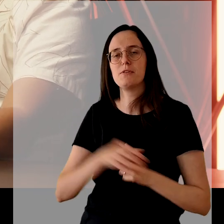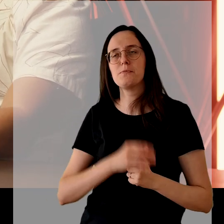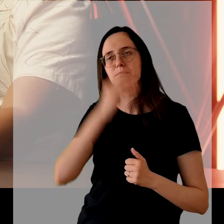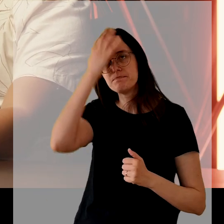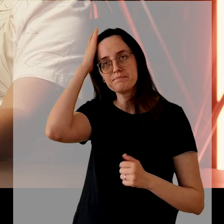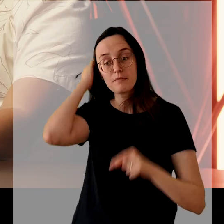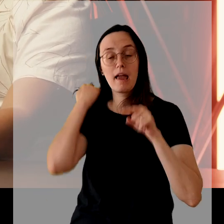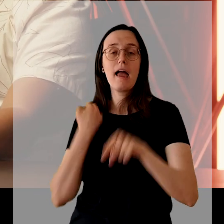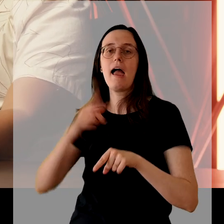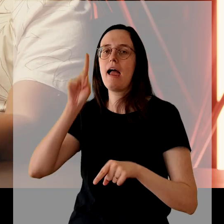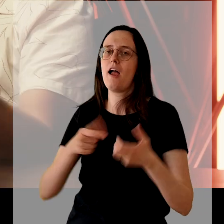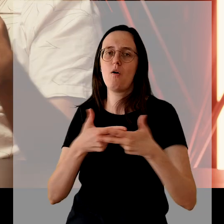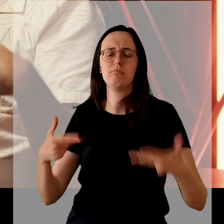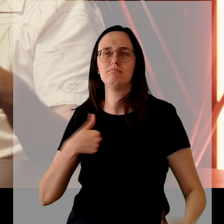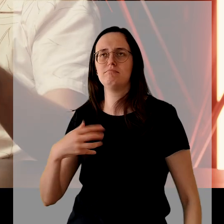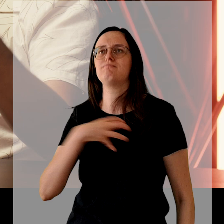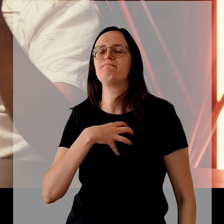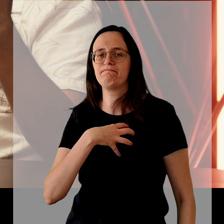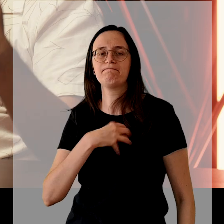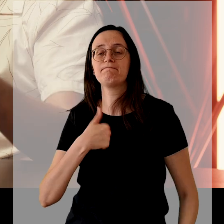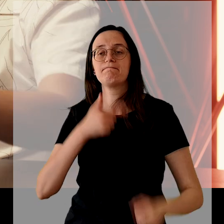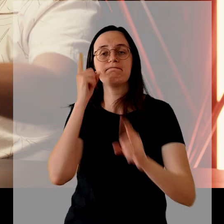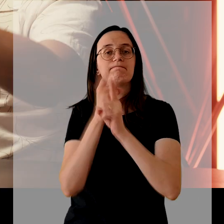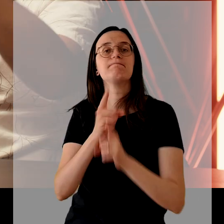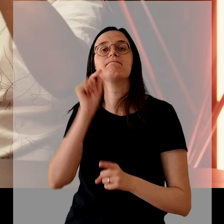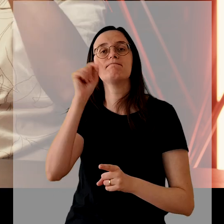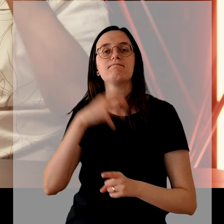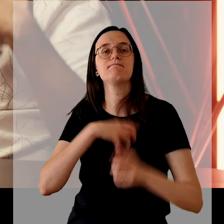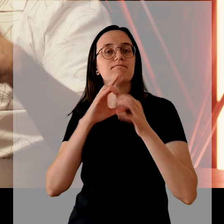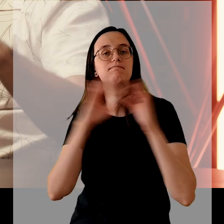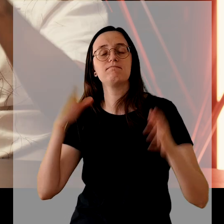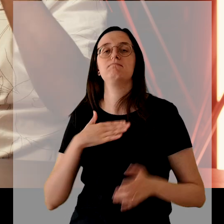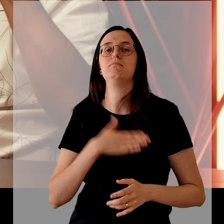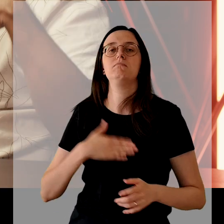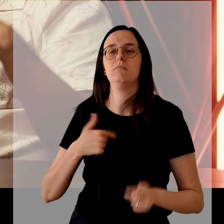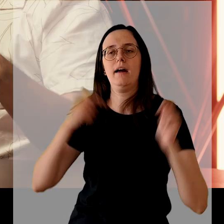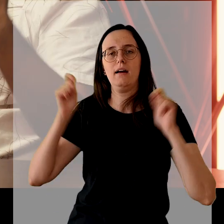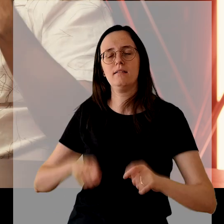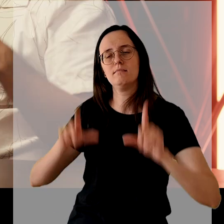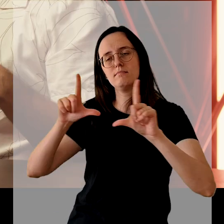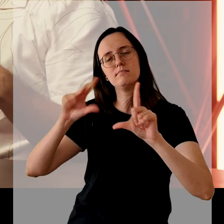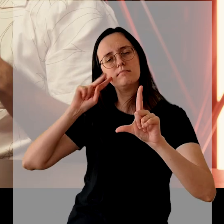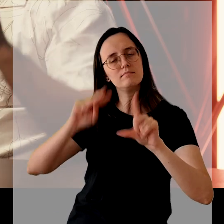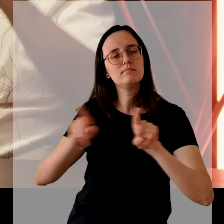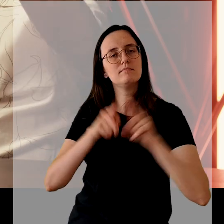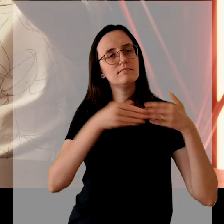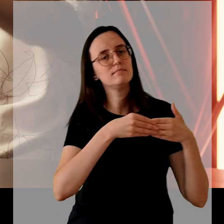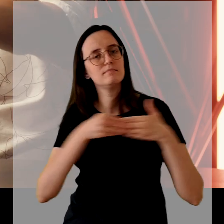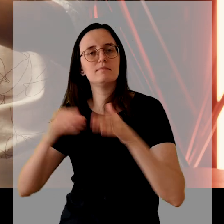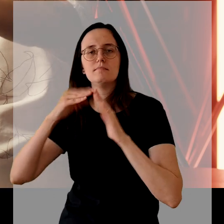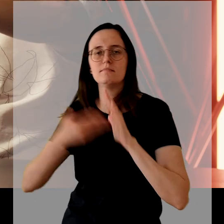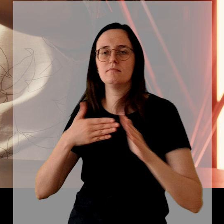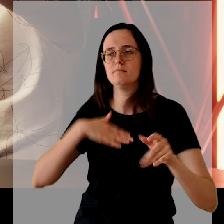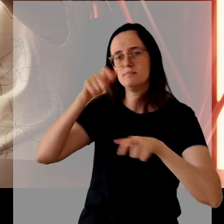assim. Então no Latiantia isso foi uma das coisas que impactou muito, assim. Eu descobri a liberdade e o prazer de poder estar no monitor e